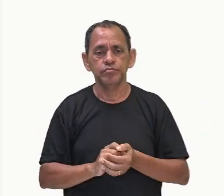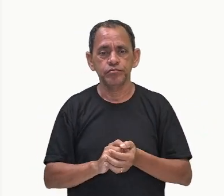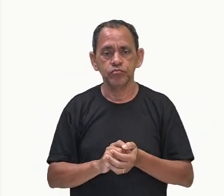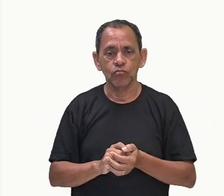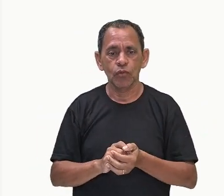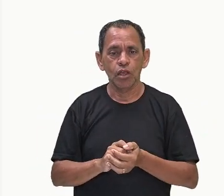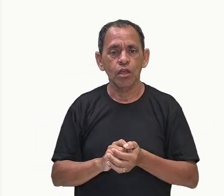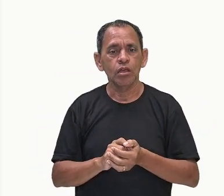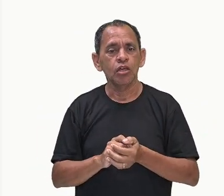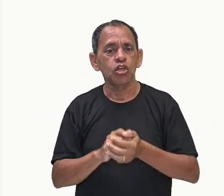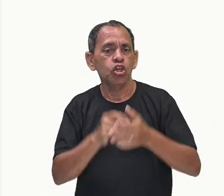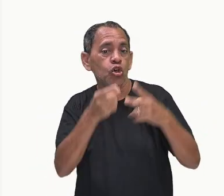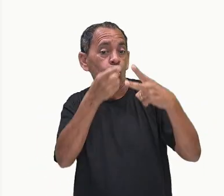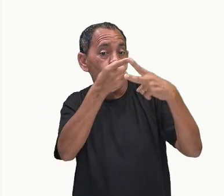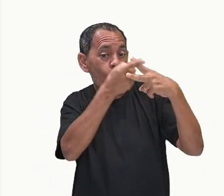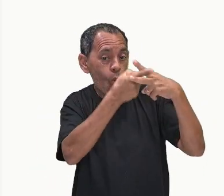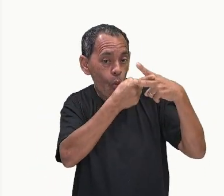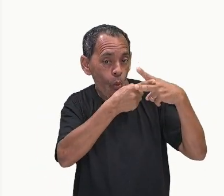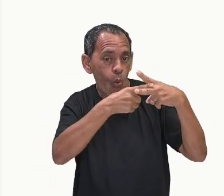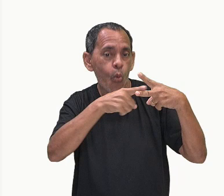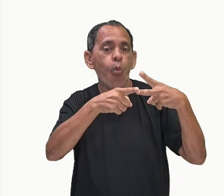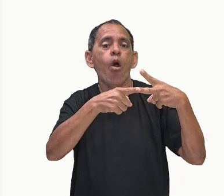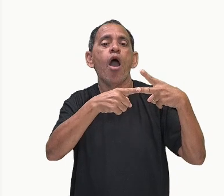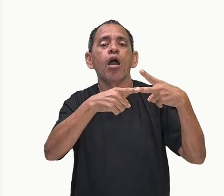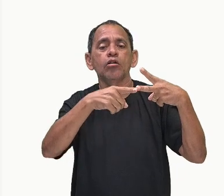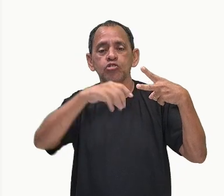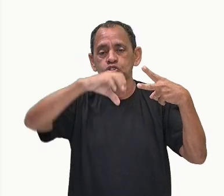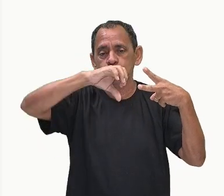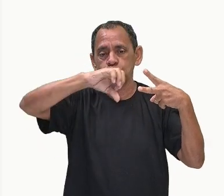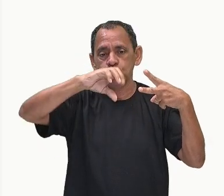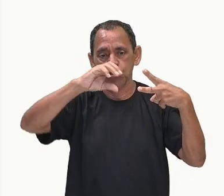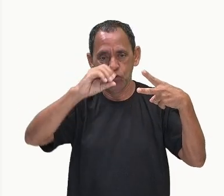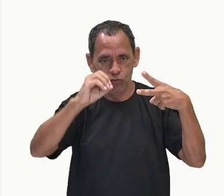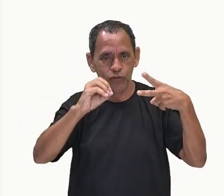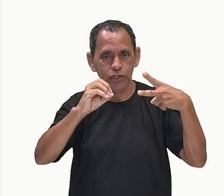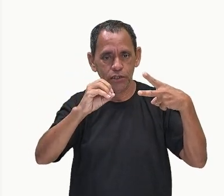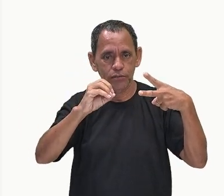dentro, ele vai ser de 90 graus, tá?